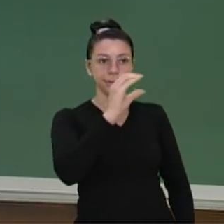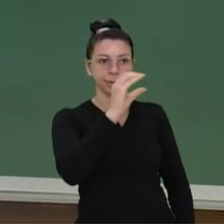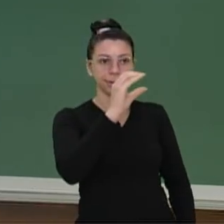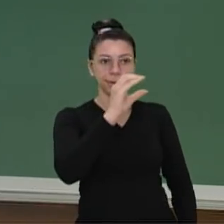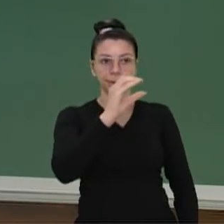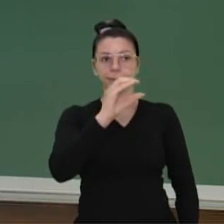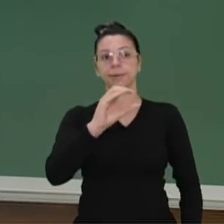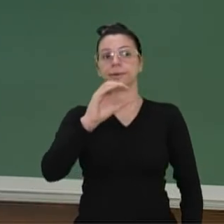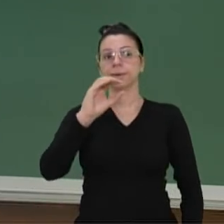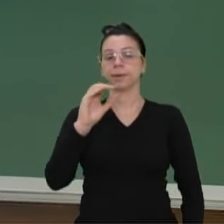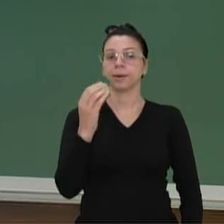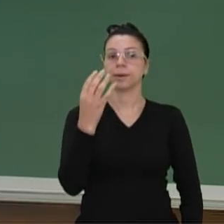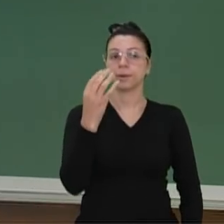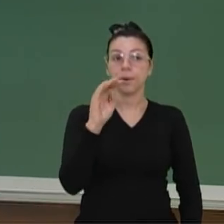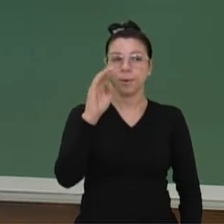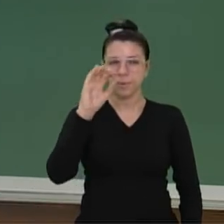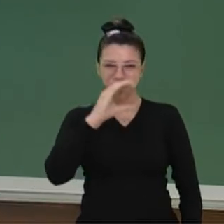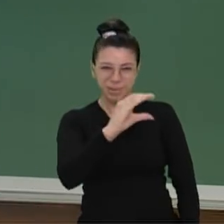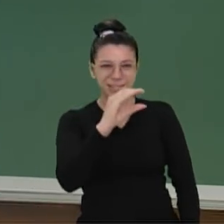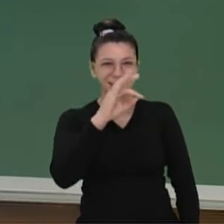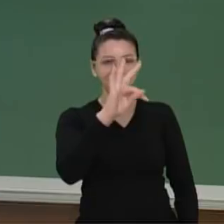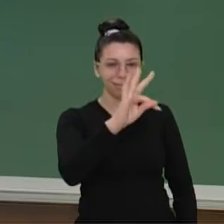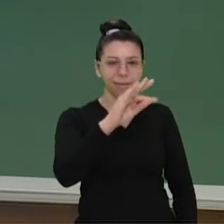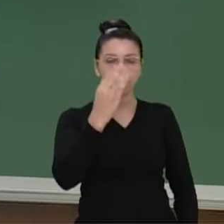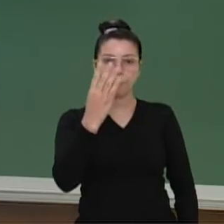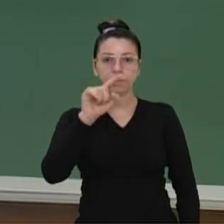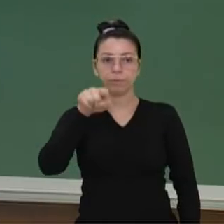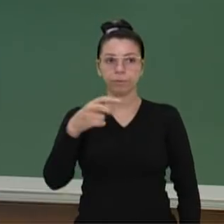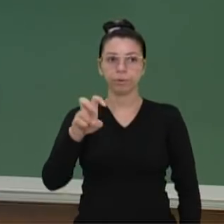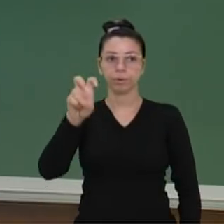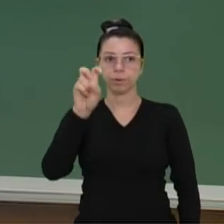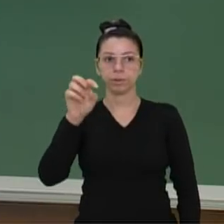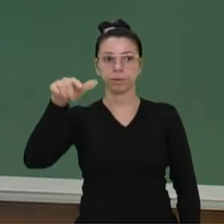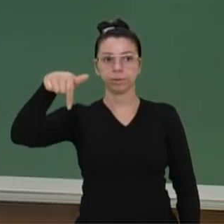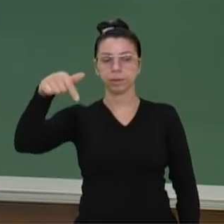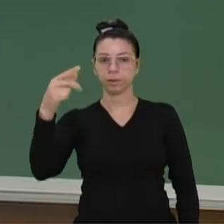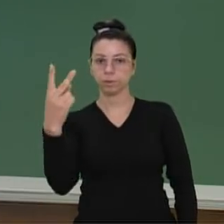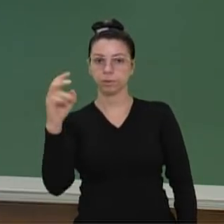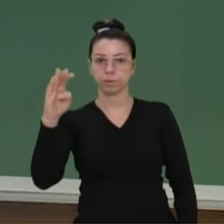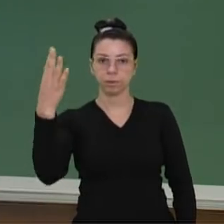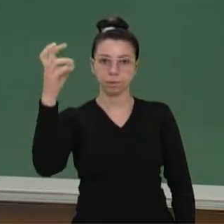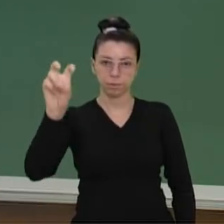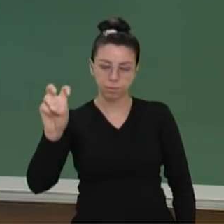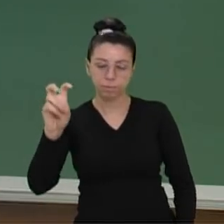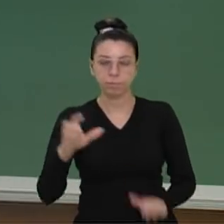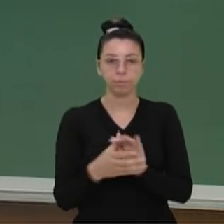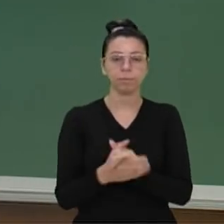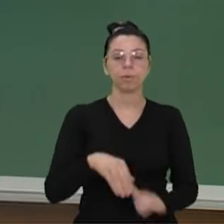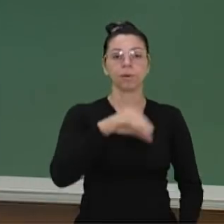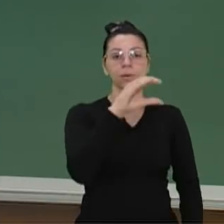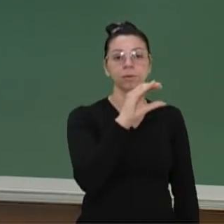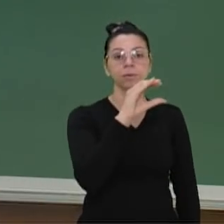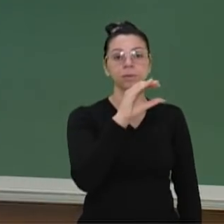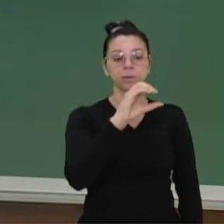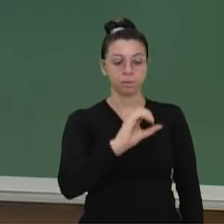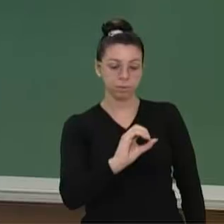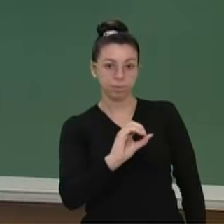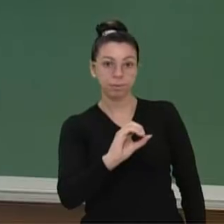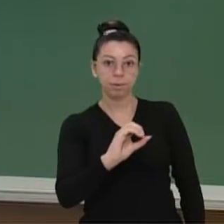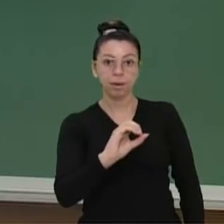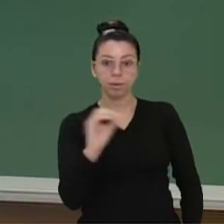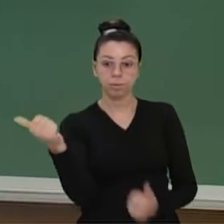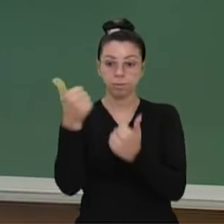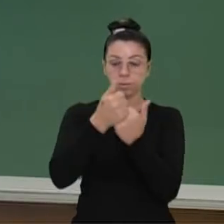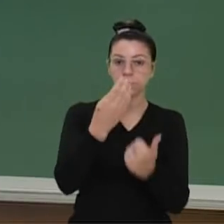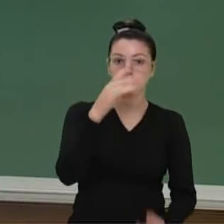é o 4,57, né? O valor esperado. C0 é o 4,5. O P é o